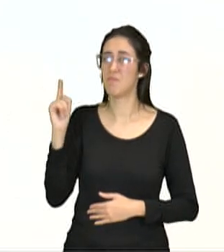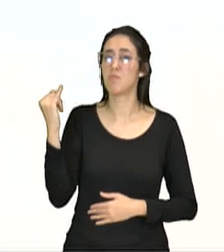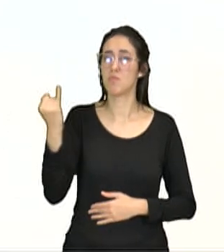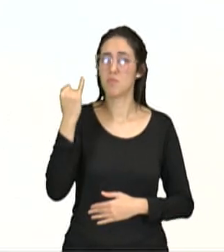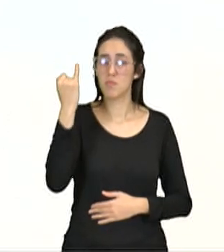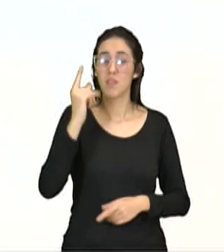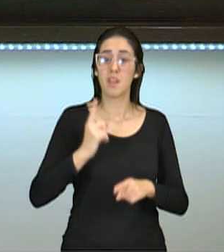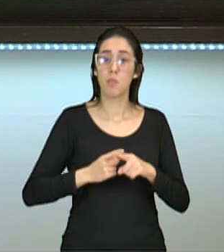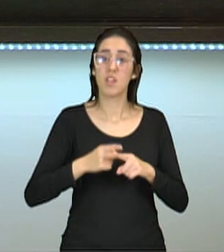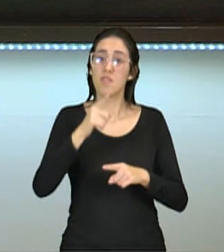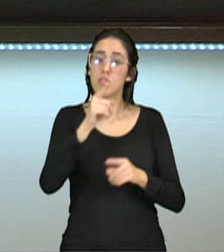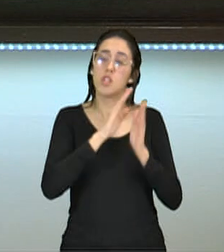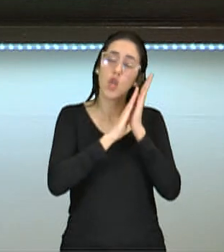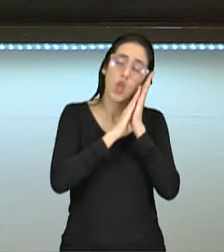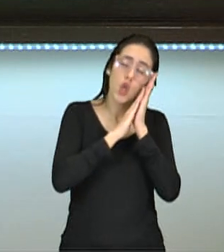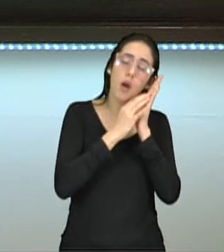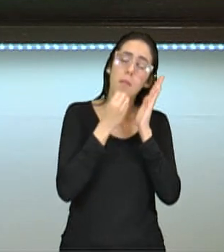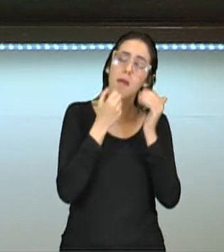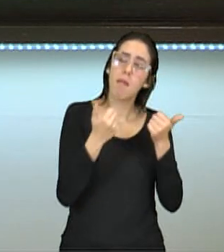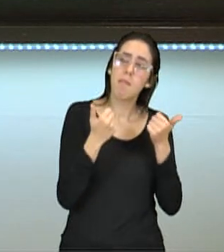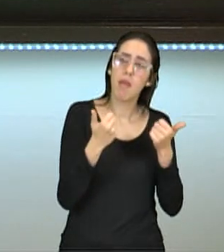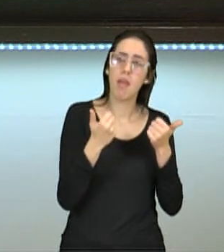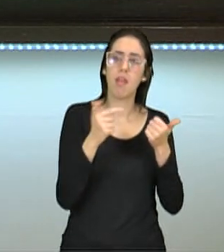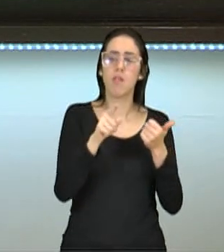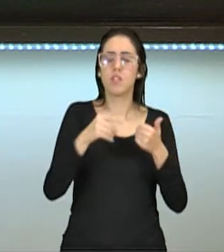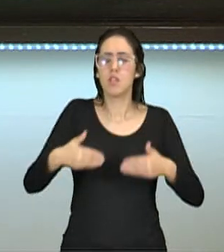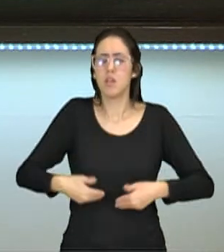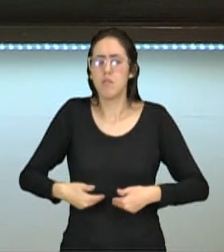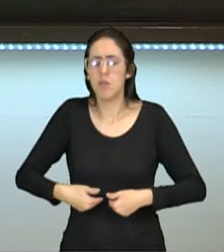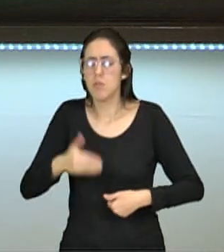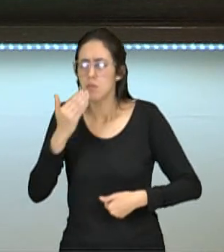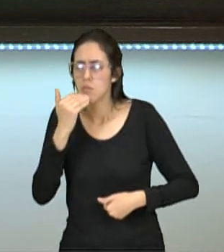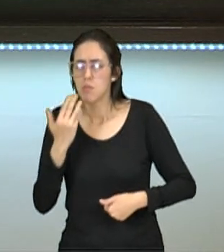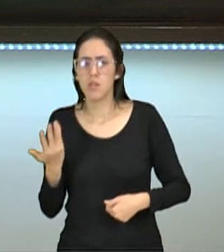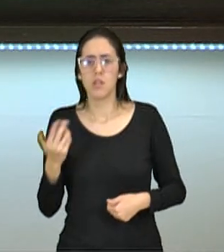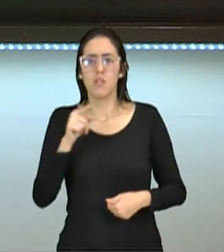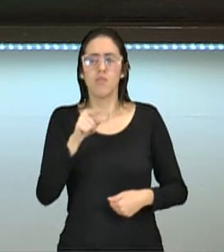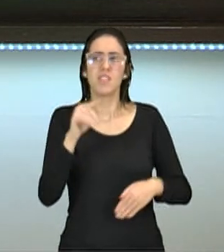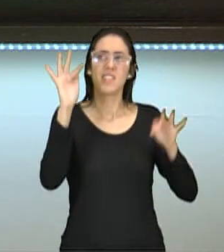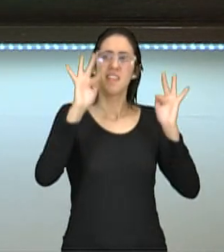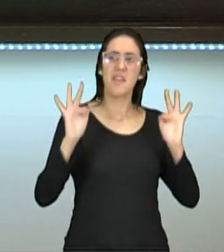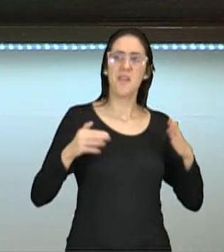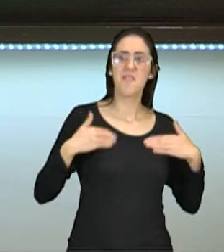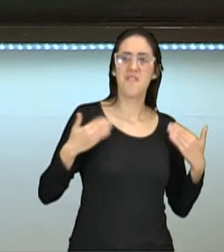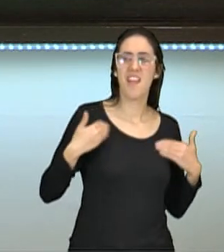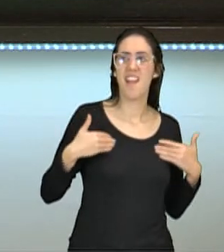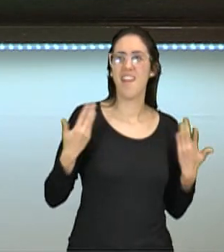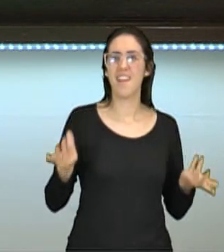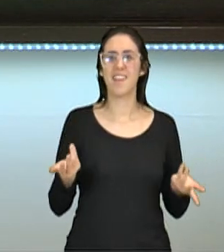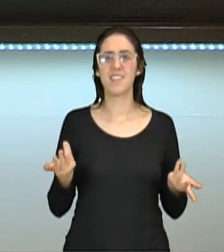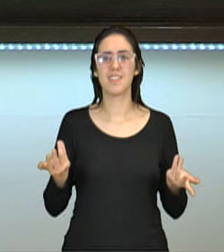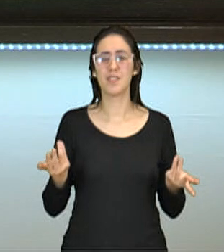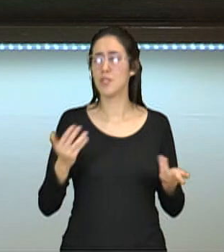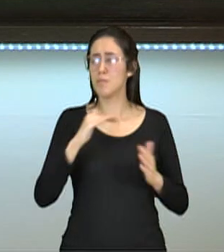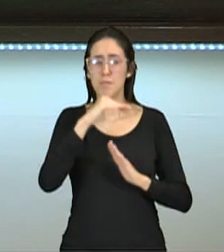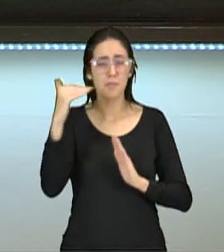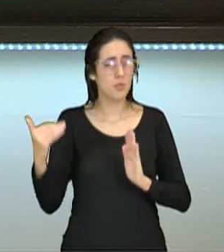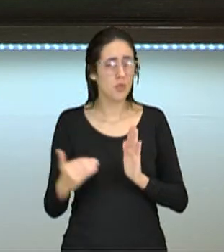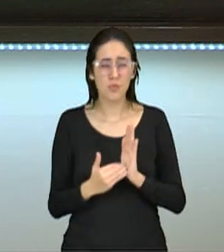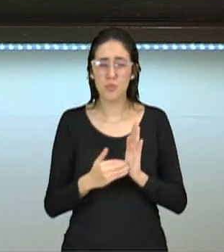para você dormir bem, para você sentir fome, para você estar feliz de bem com a vida, tudo que